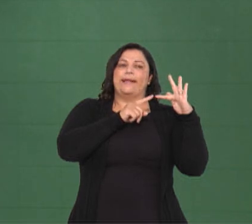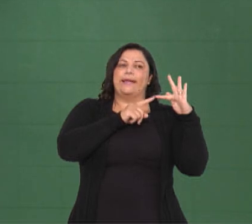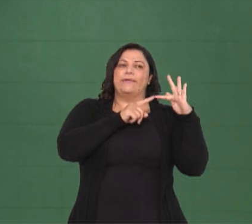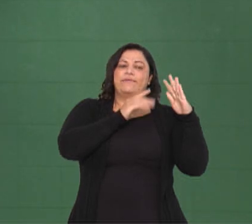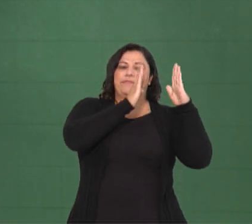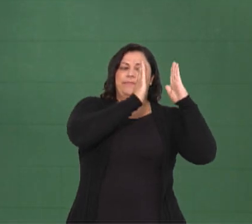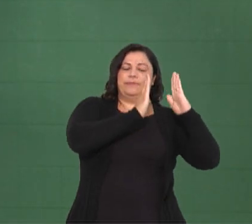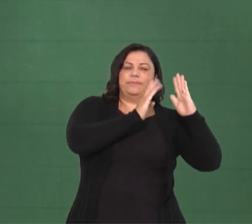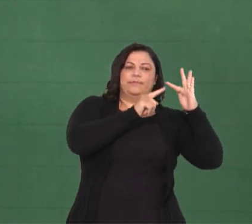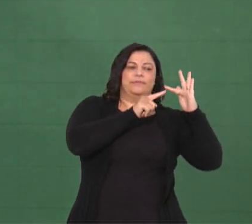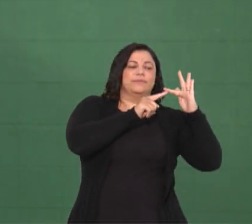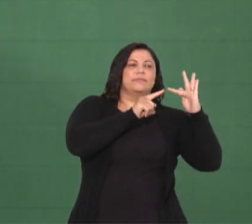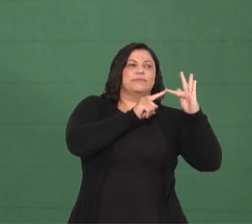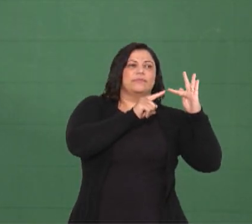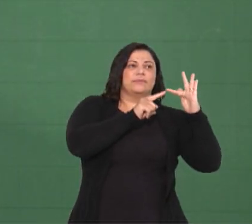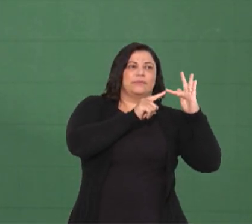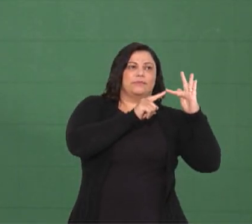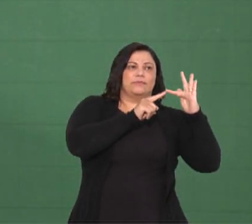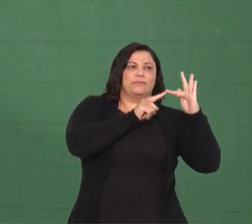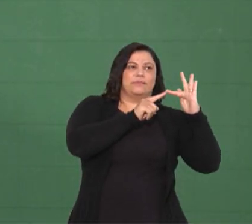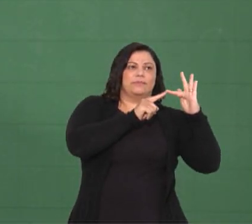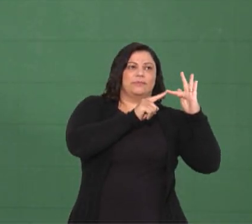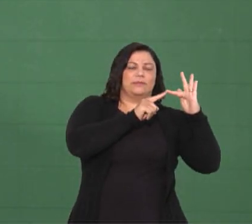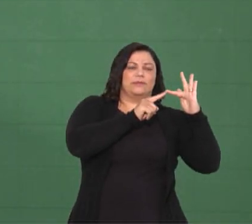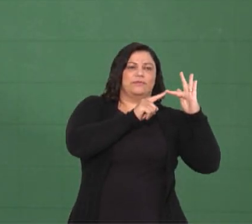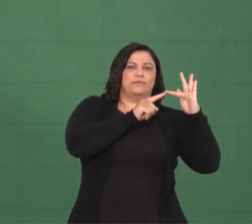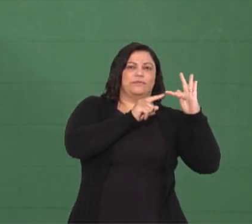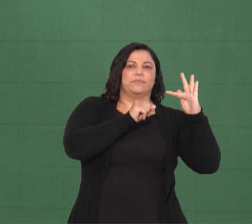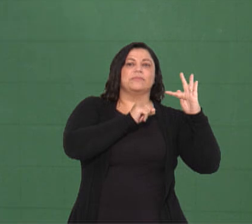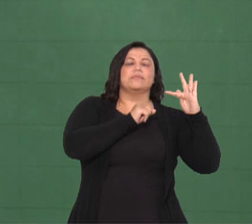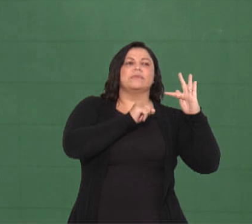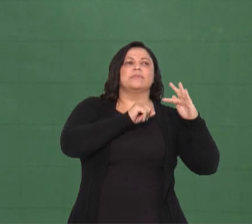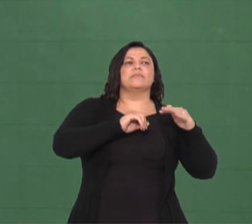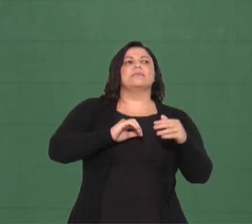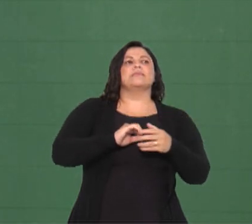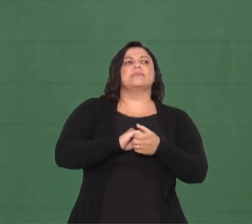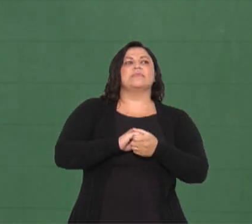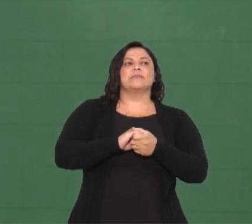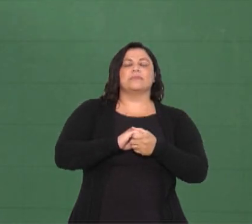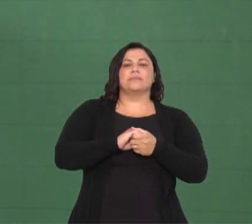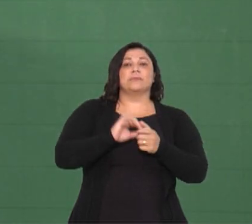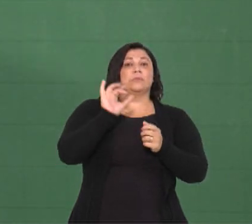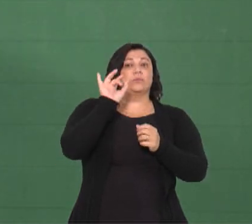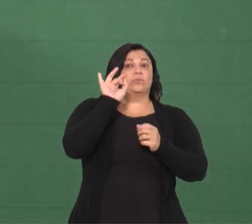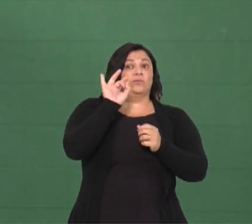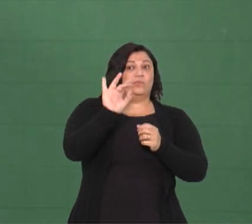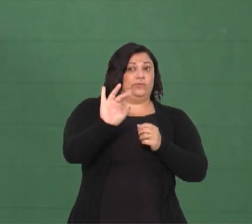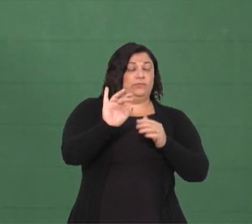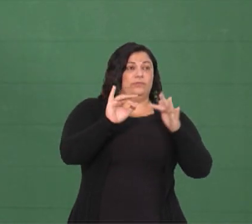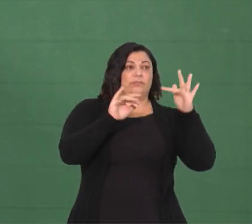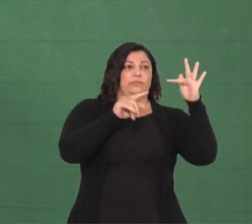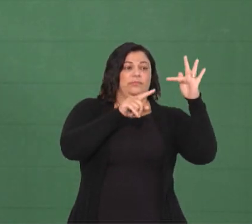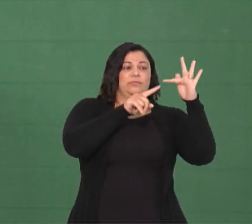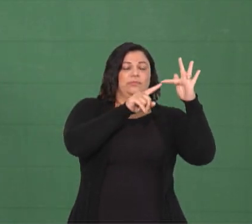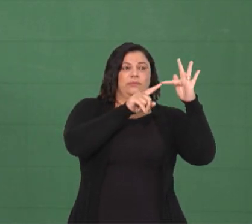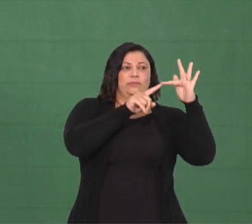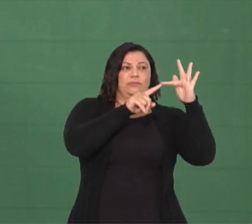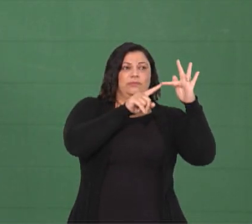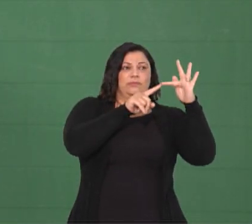KQ1 vezes Q2 sobre D2 vale, no caso, F. Somente F. Essa seria a